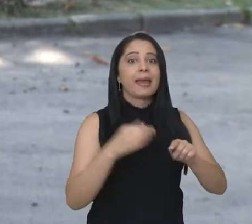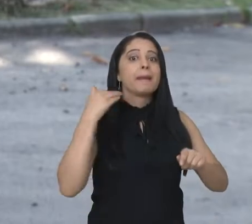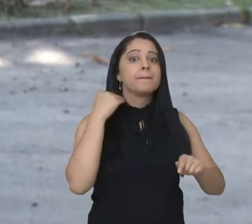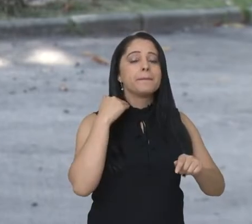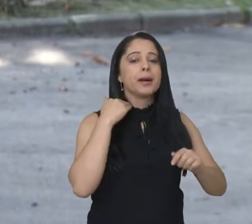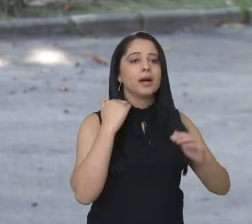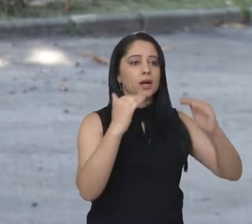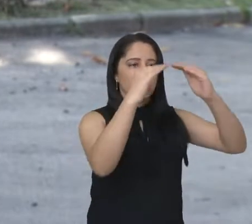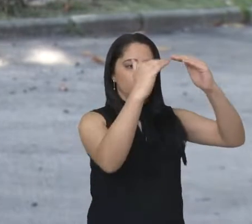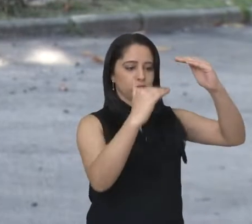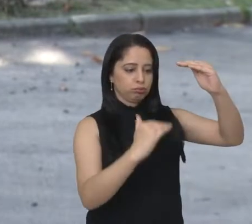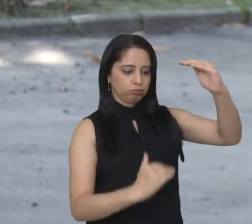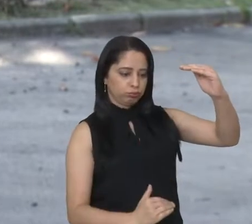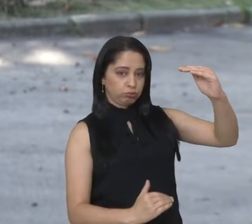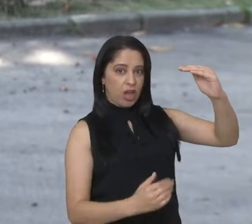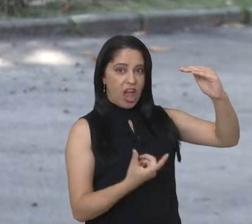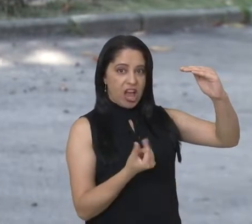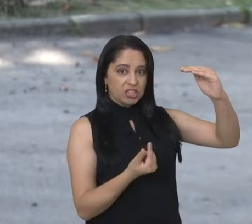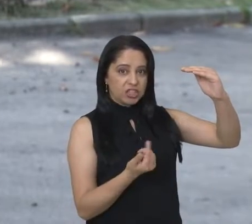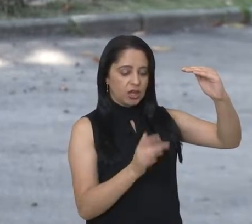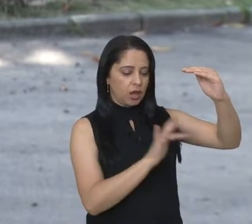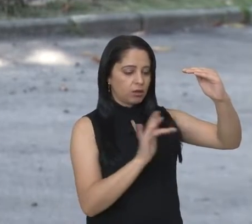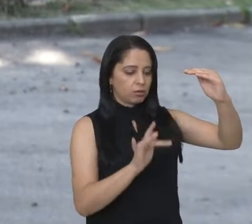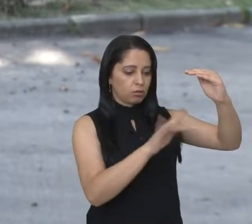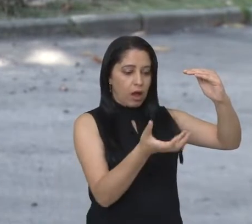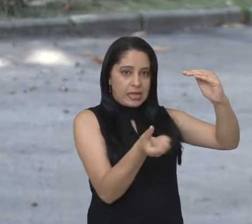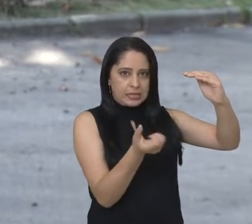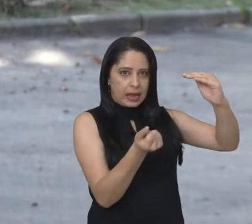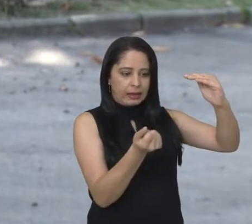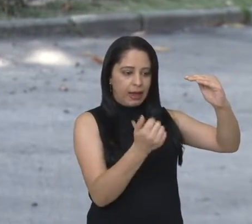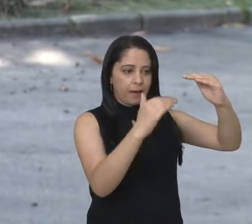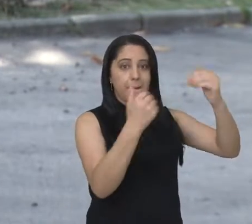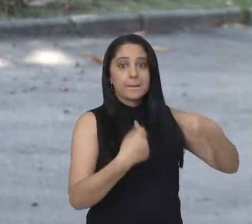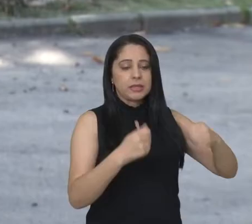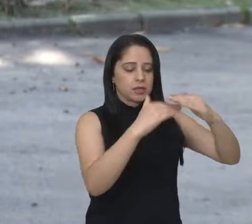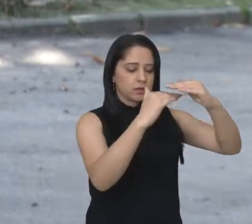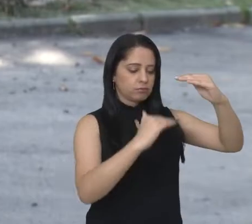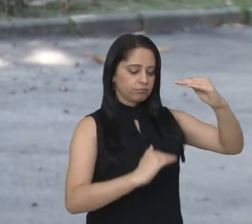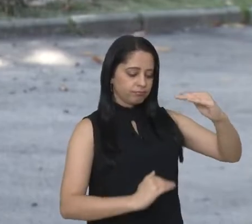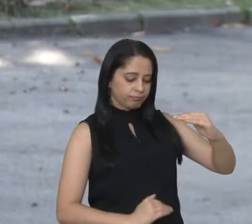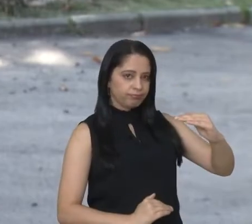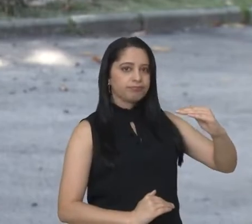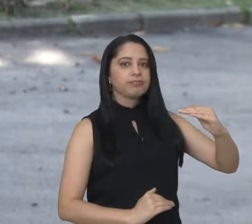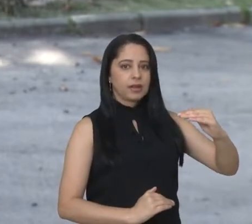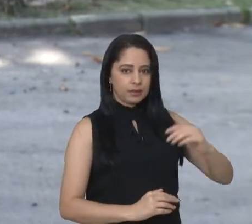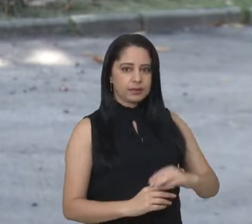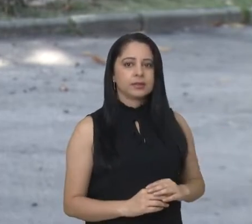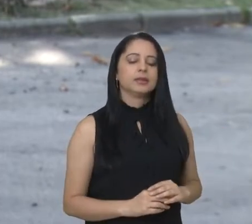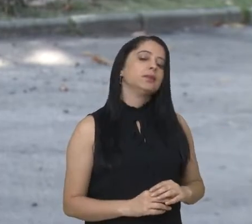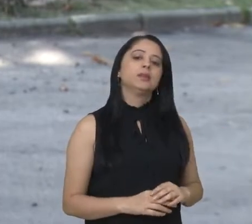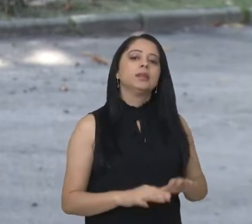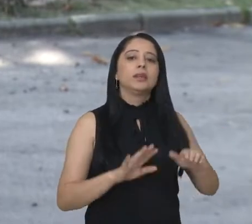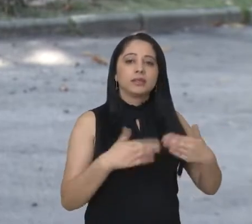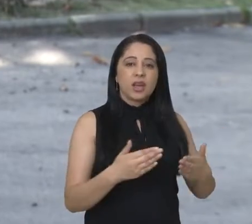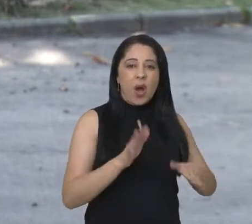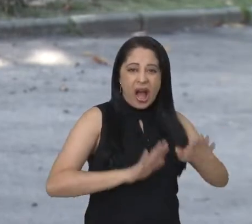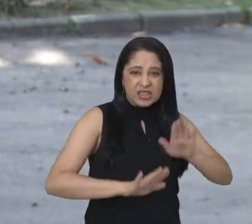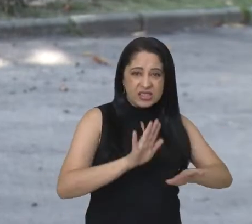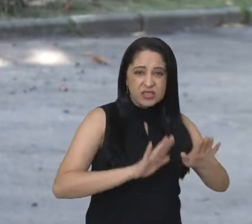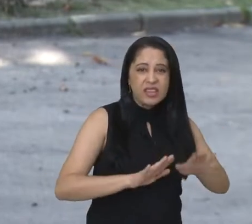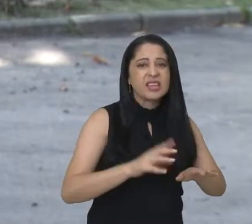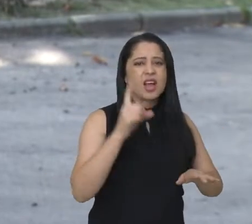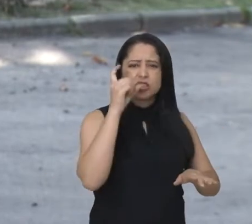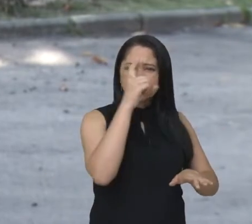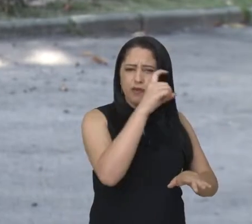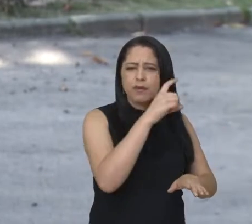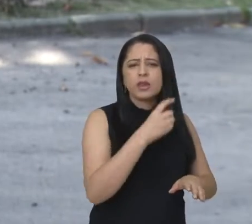dos caixas, né? Os caixas eletrônicos, eles não são adaptados. Então, além deles serem altos, tem a questão da luminosidade. Então, muitas das vezes